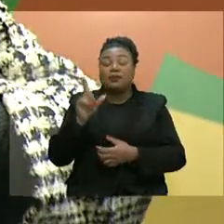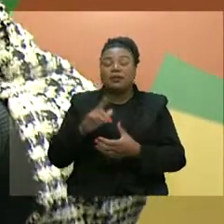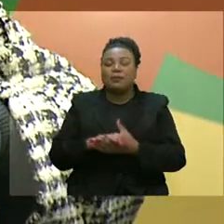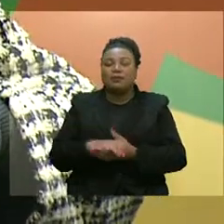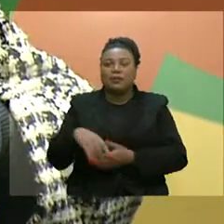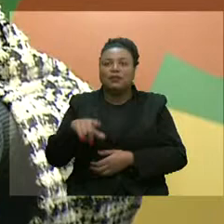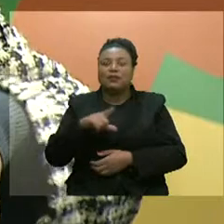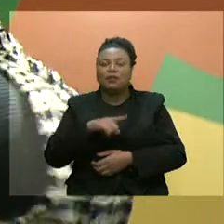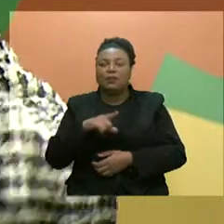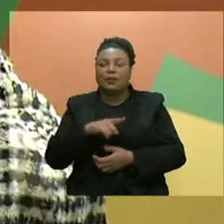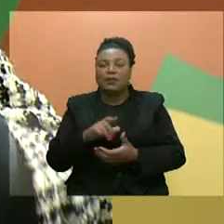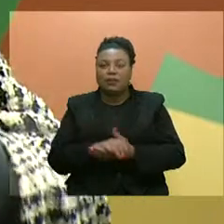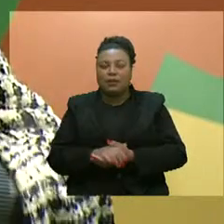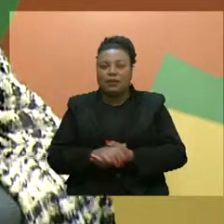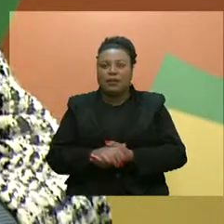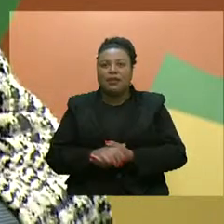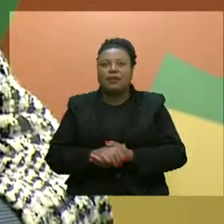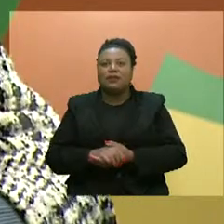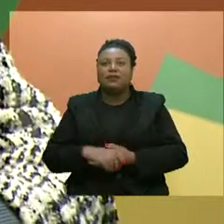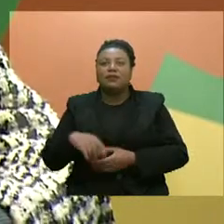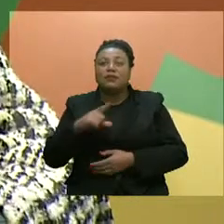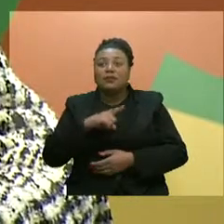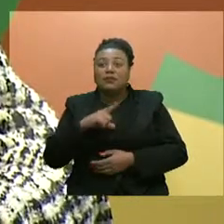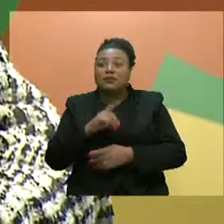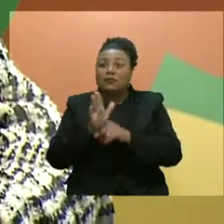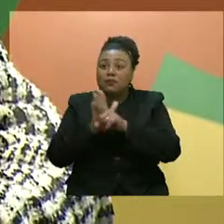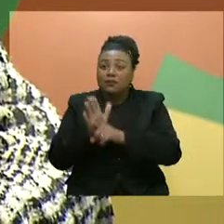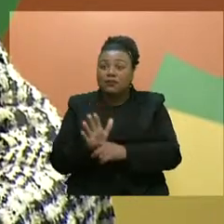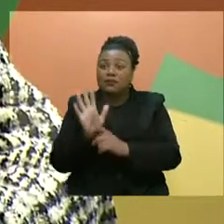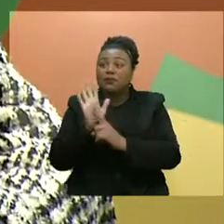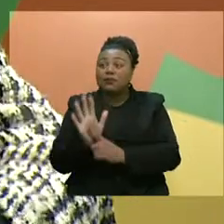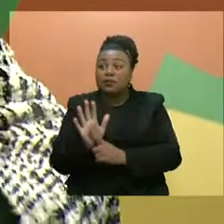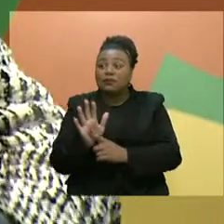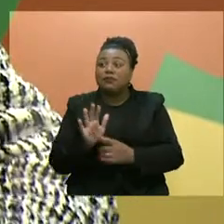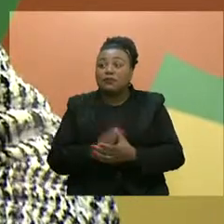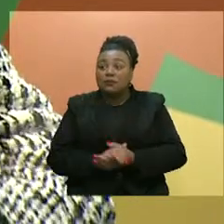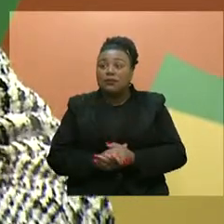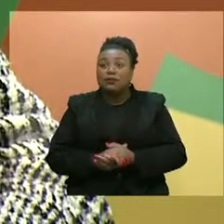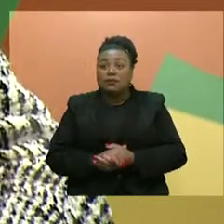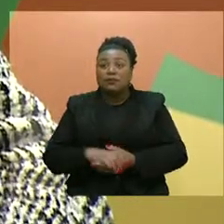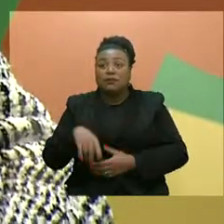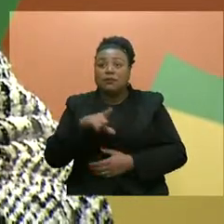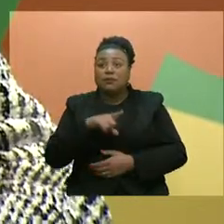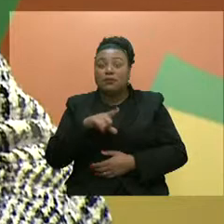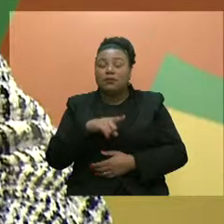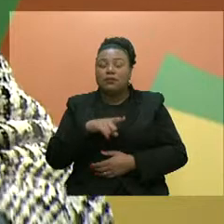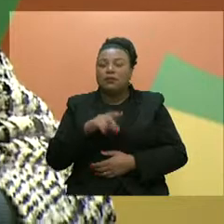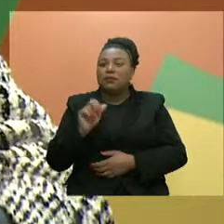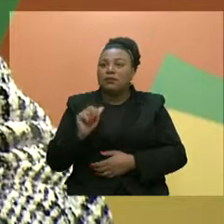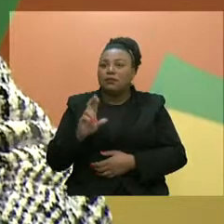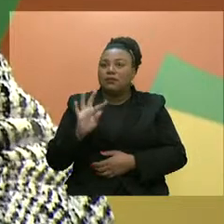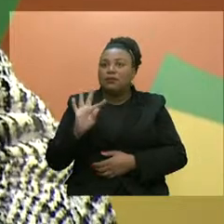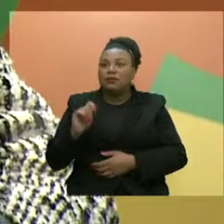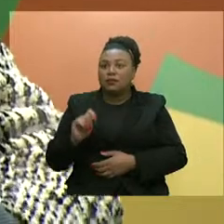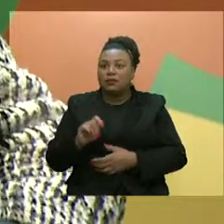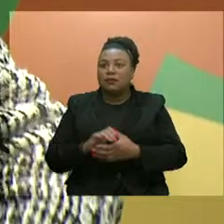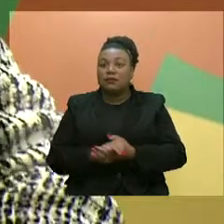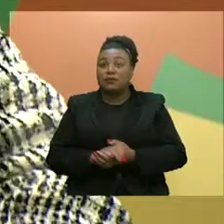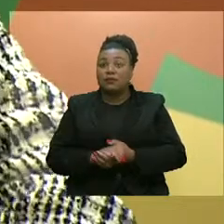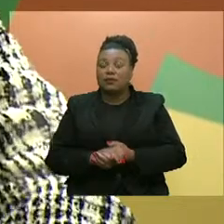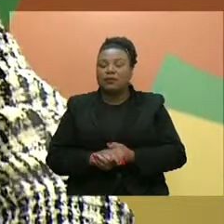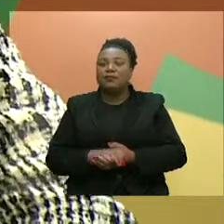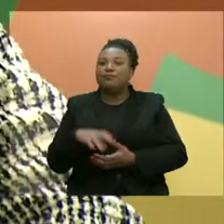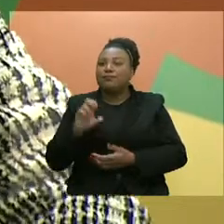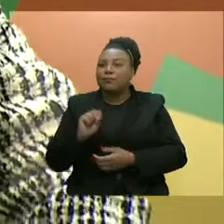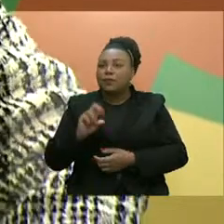população. Então, essa pesquisa demonstra, e eu fico feliz também, como a Marita colocou, a secretária, que o